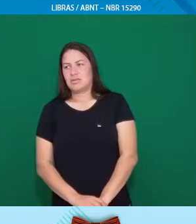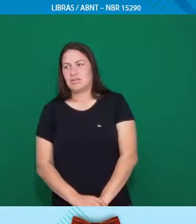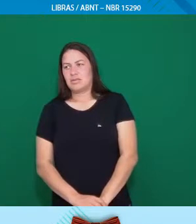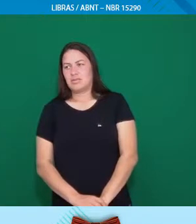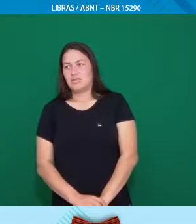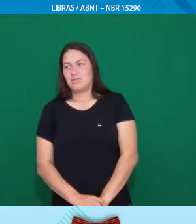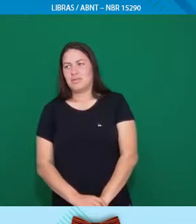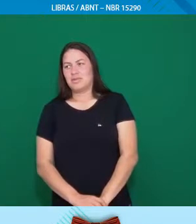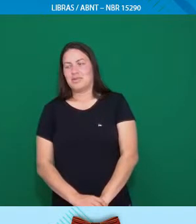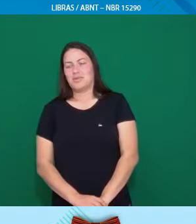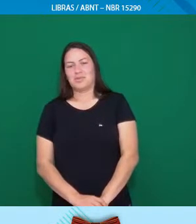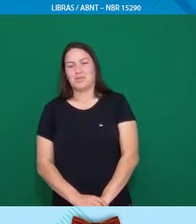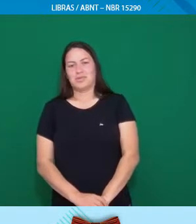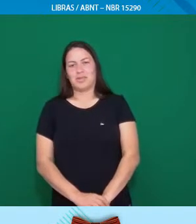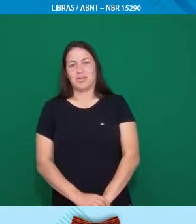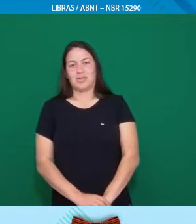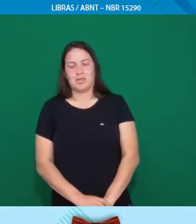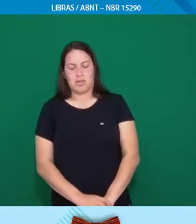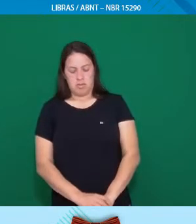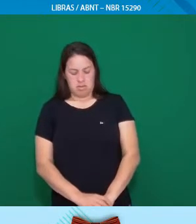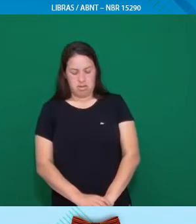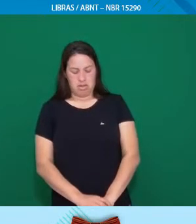E aí